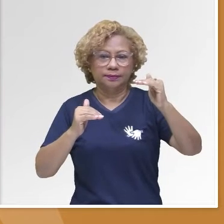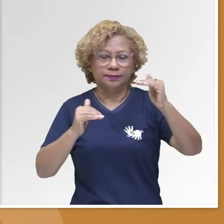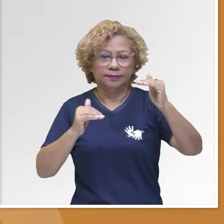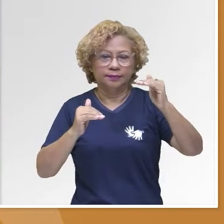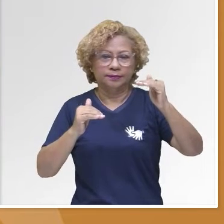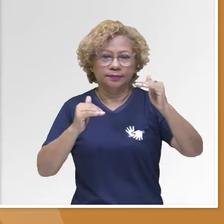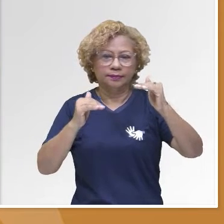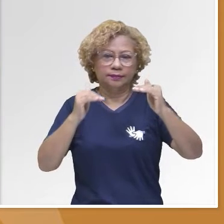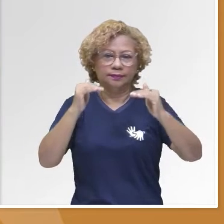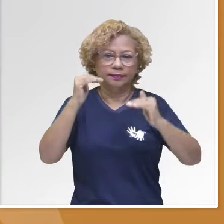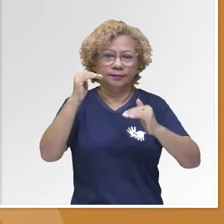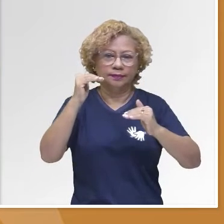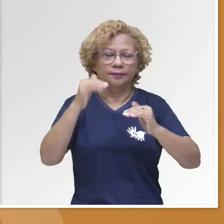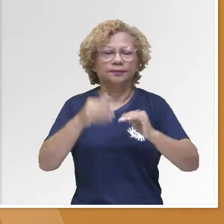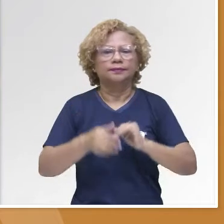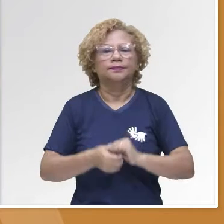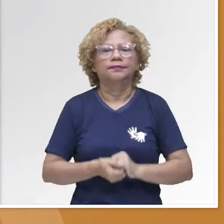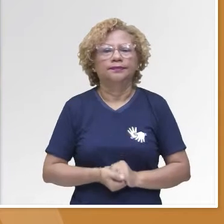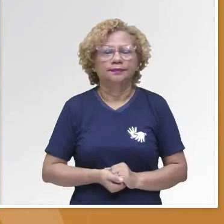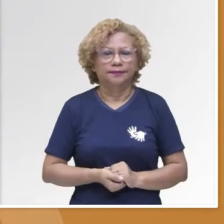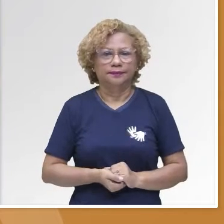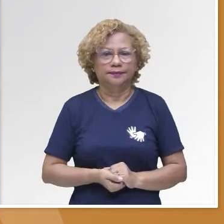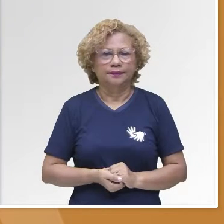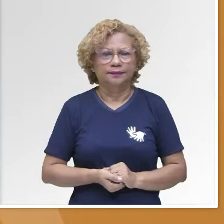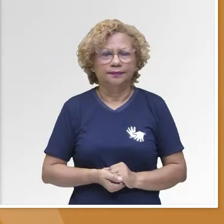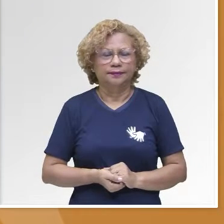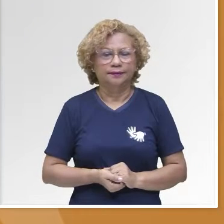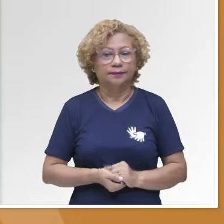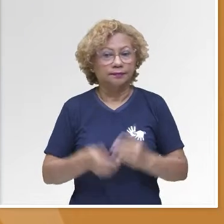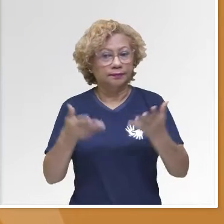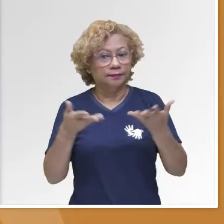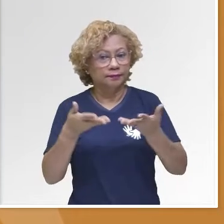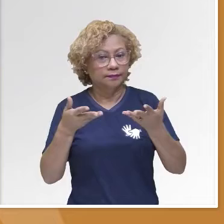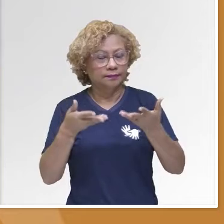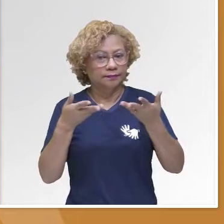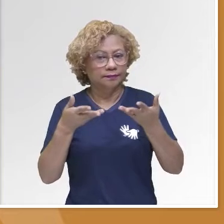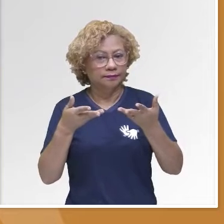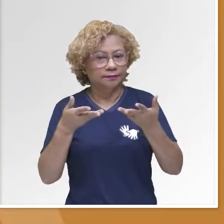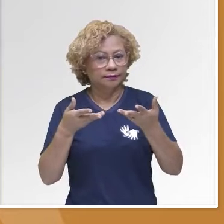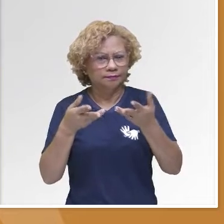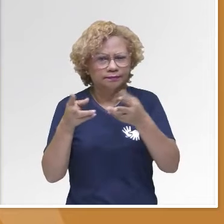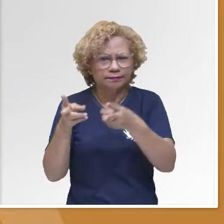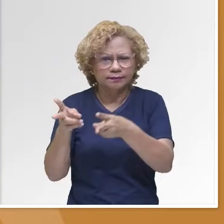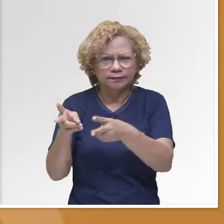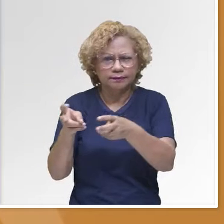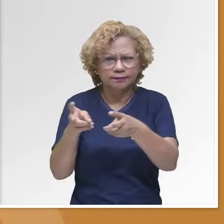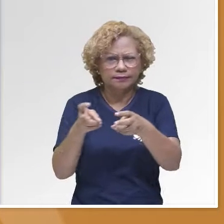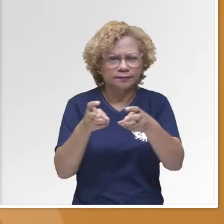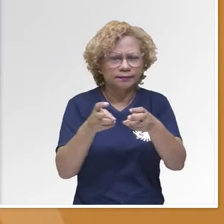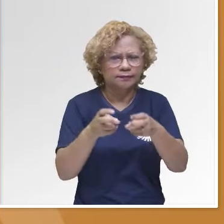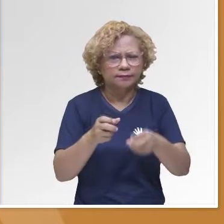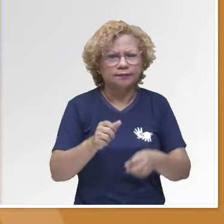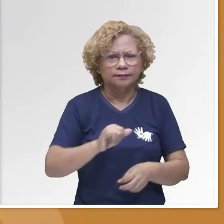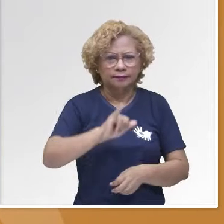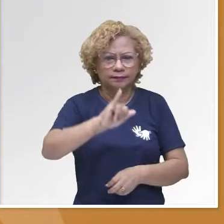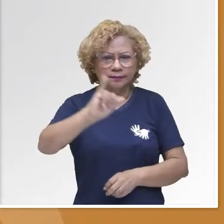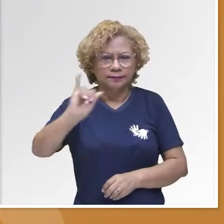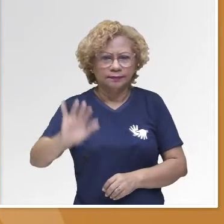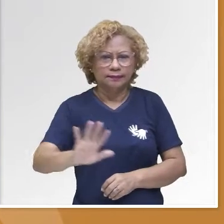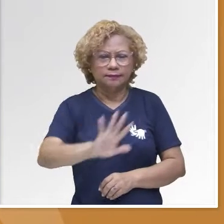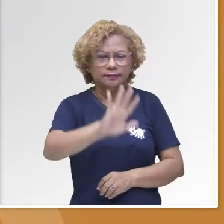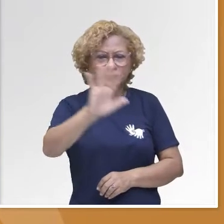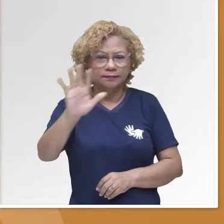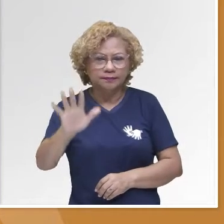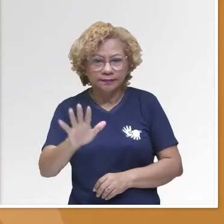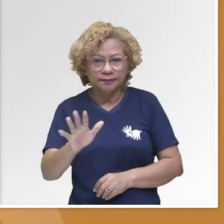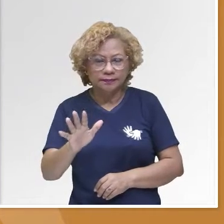No nosso desafio do dia, vocês estão observando esta imagem com um grande navio com muitos contêineres,